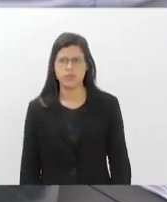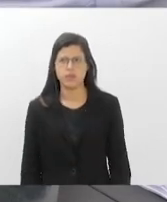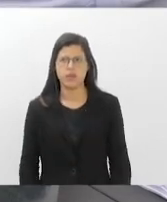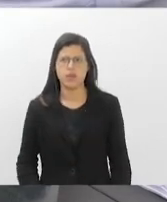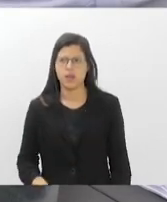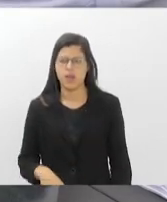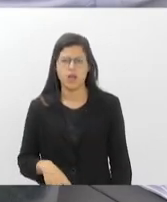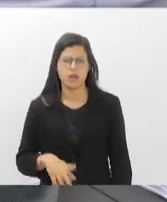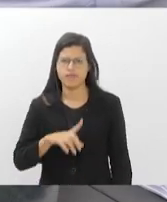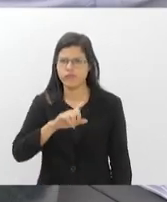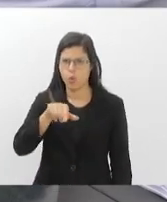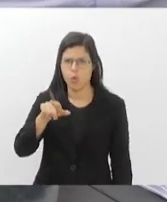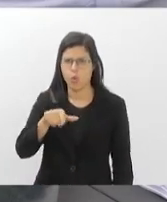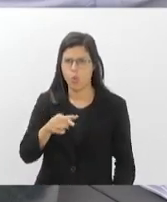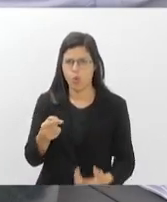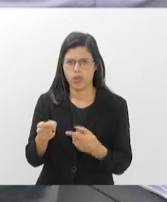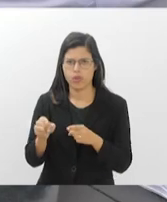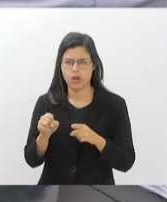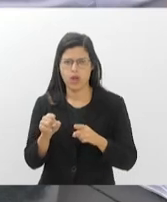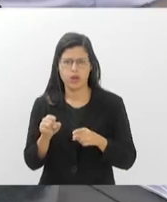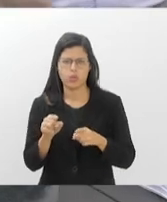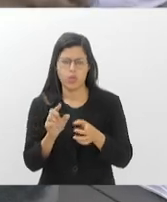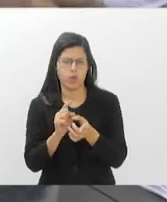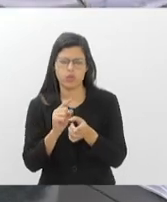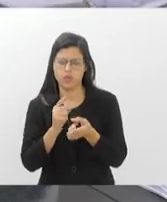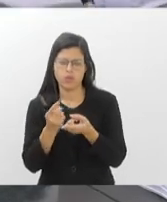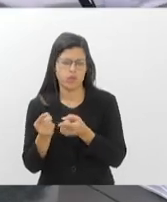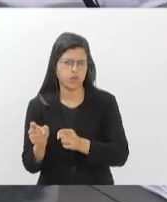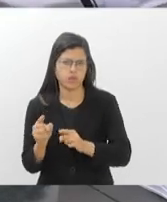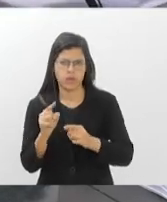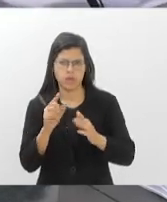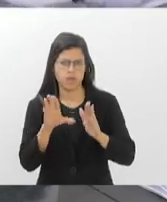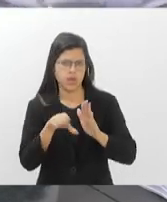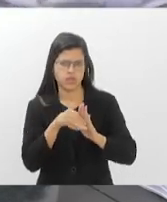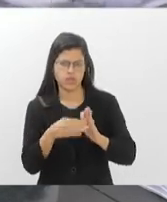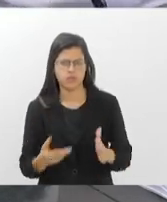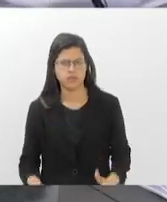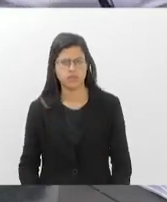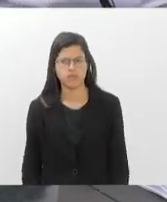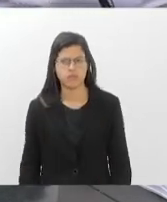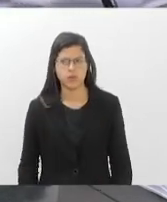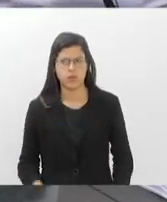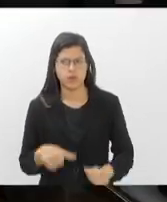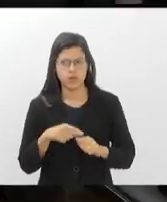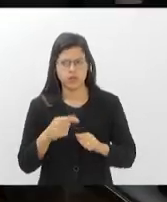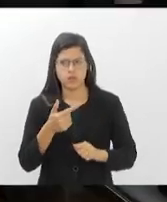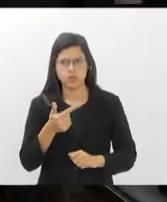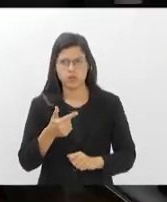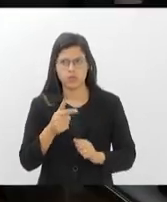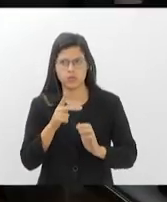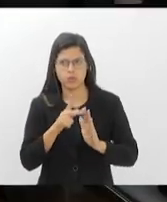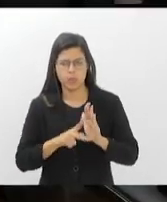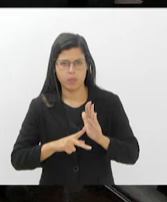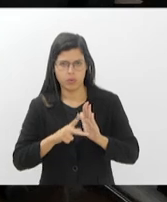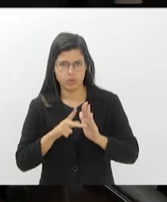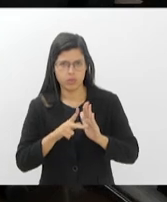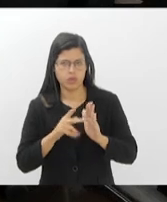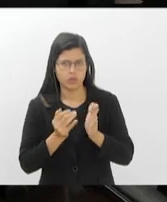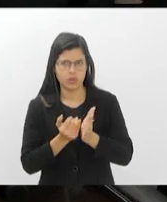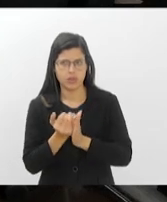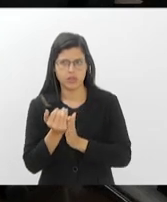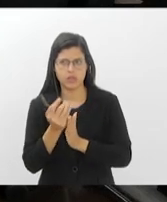Rejeição da emenda. Contrário à emenda. Contrário à emenda. Presidente, o artigo 2º do projeto original...